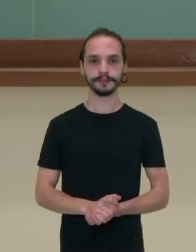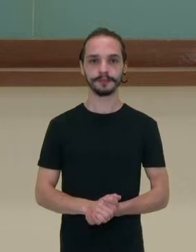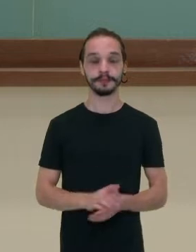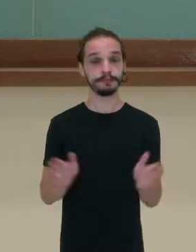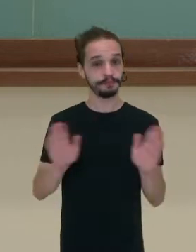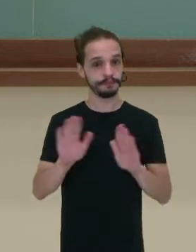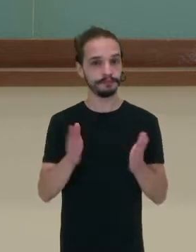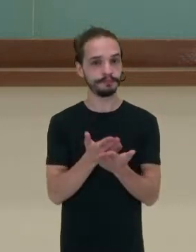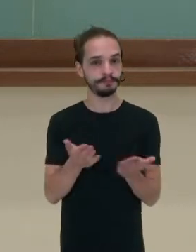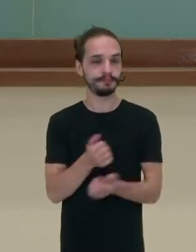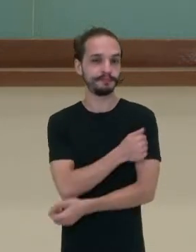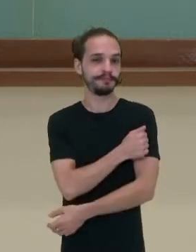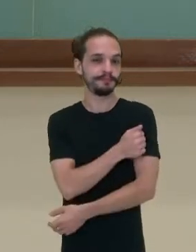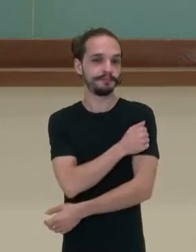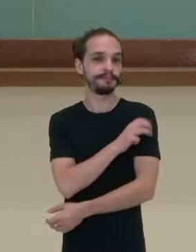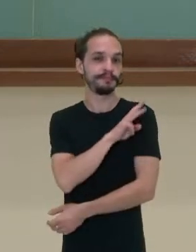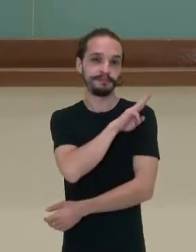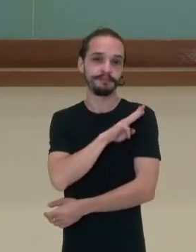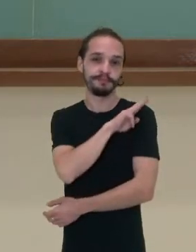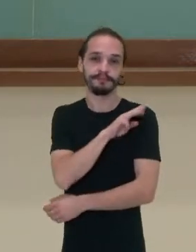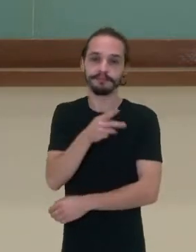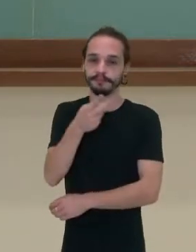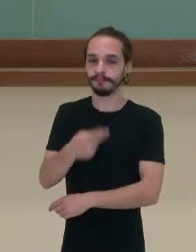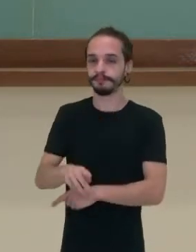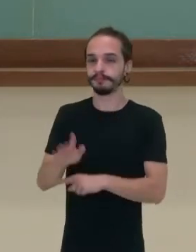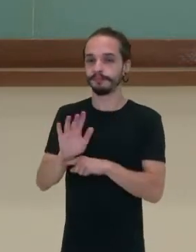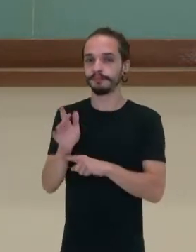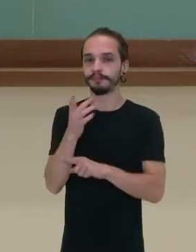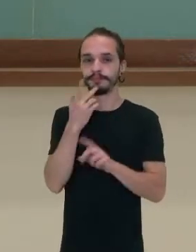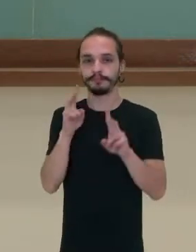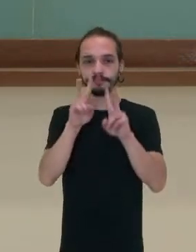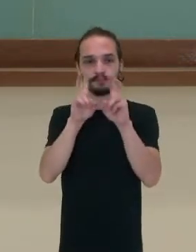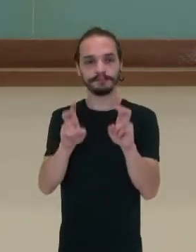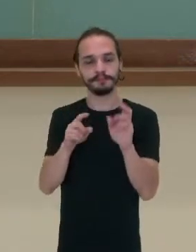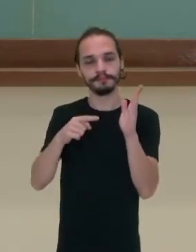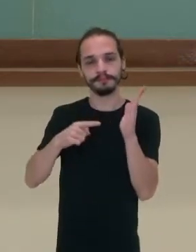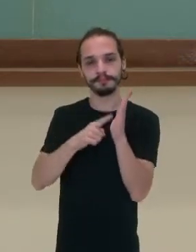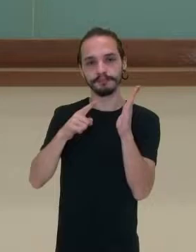Olá, estudantes de terceira série. Nesse vídeo nós vamos falar sobre impressionismo, parte número 1.